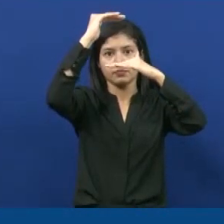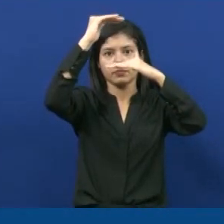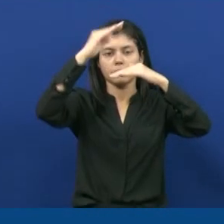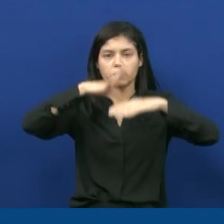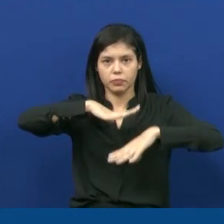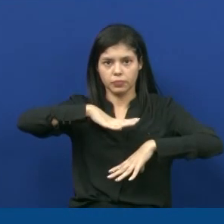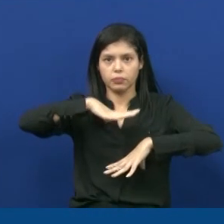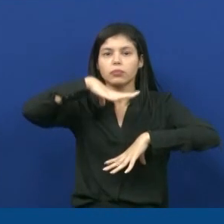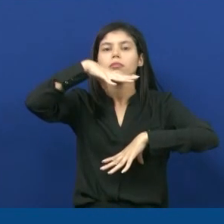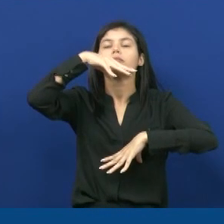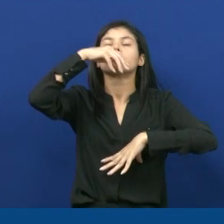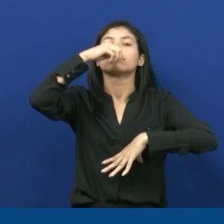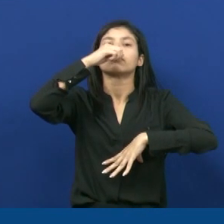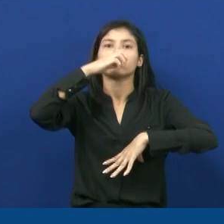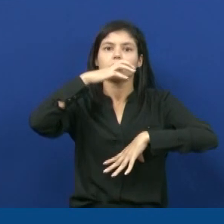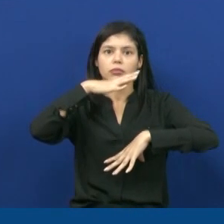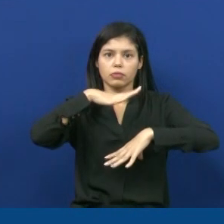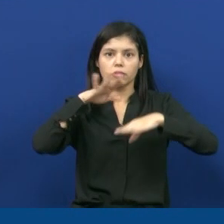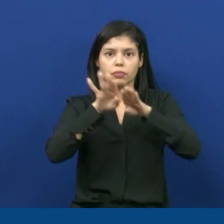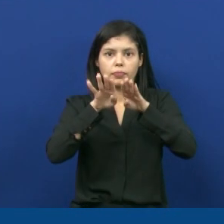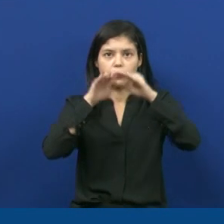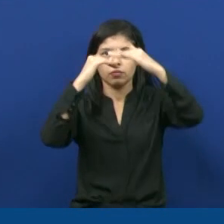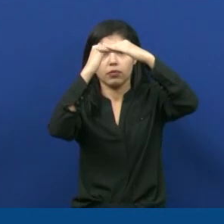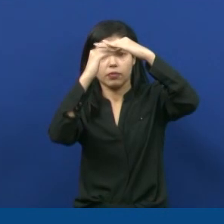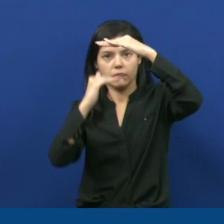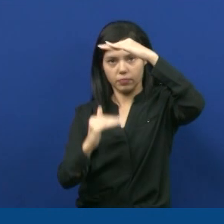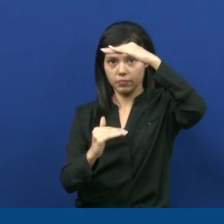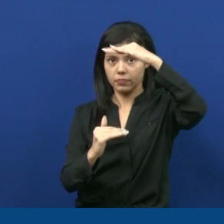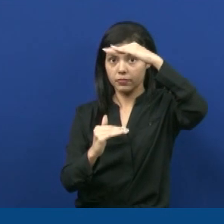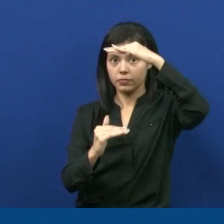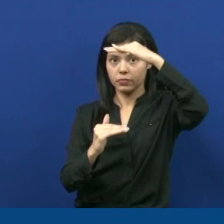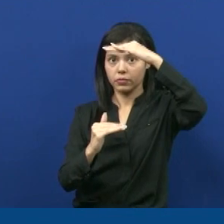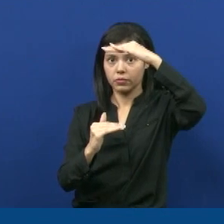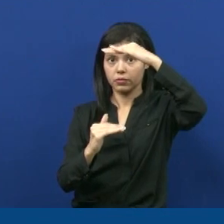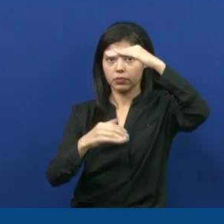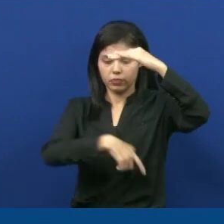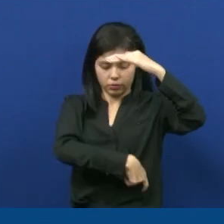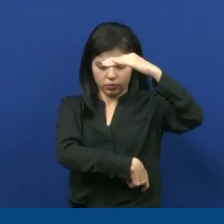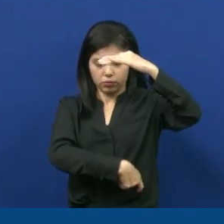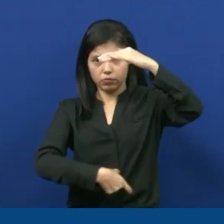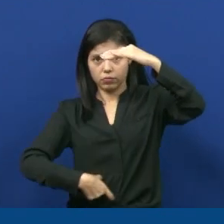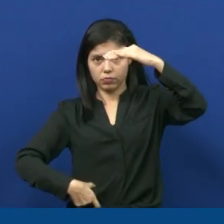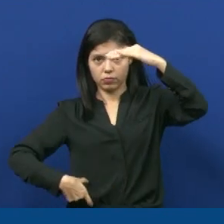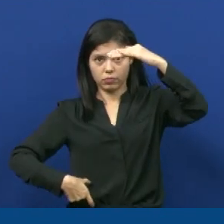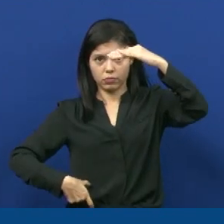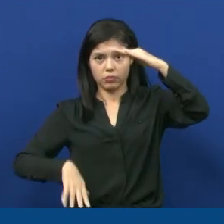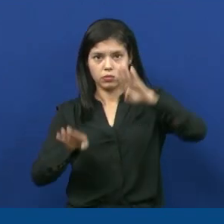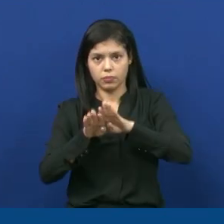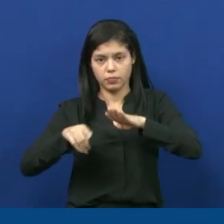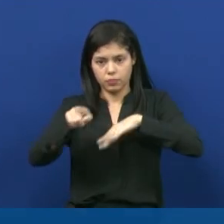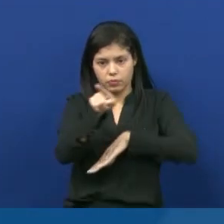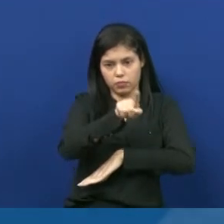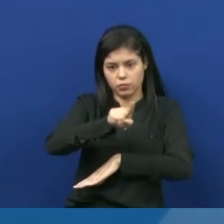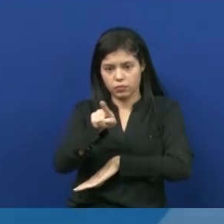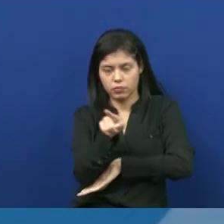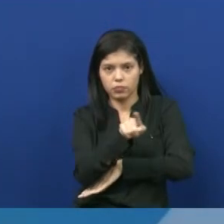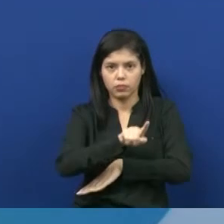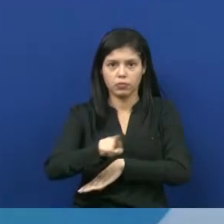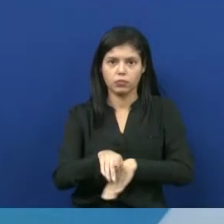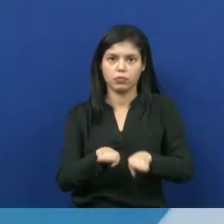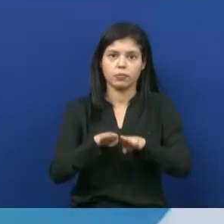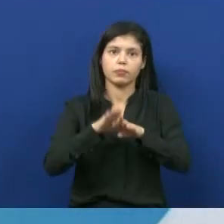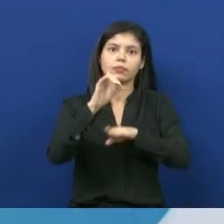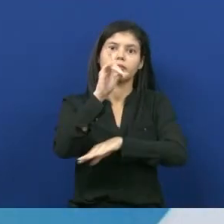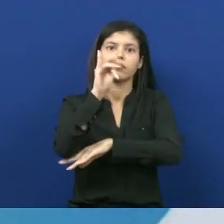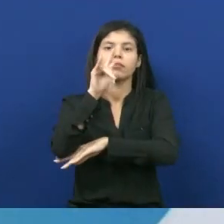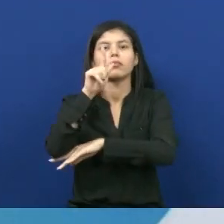nosso sistema pulmonar, o nosso pulmão, e daqui para baixo eu tenho o meu estômago, o intestino e todo o resto do sistema